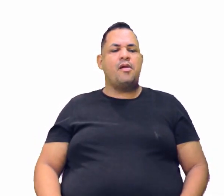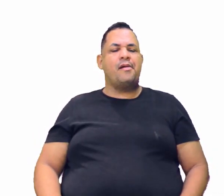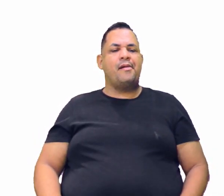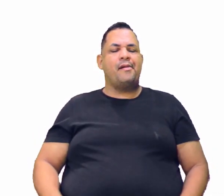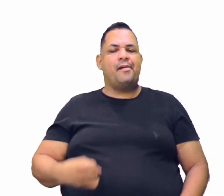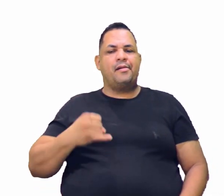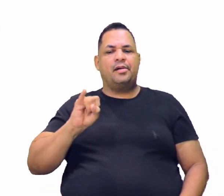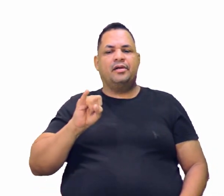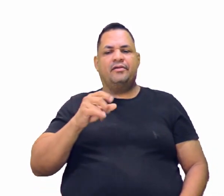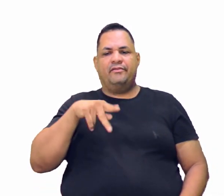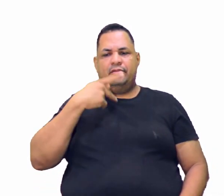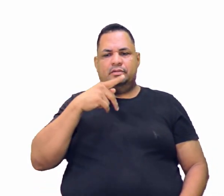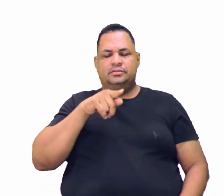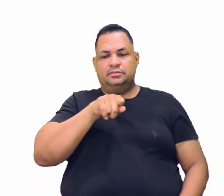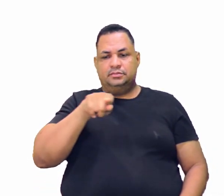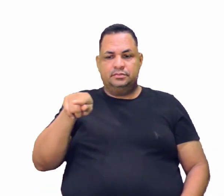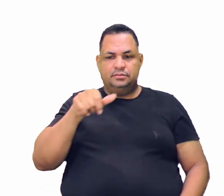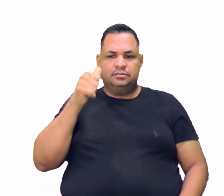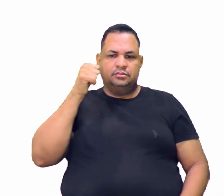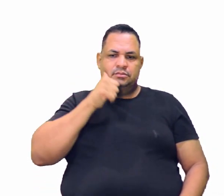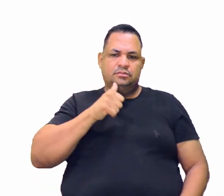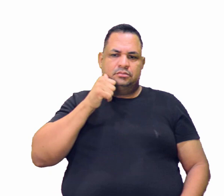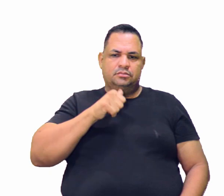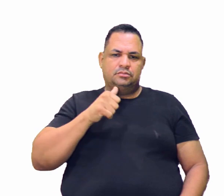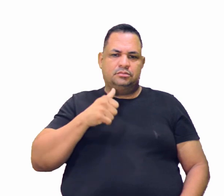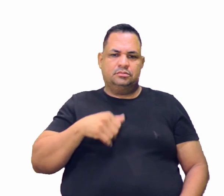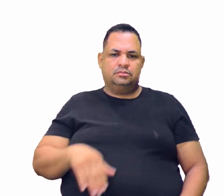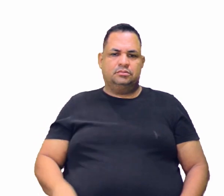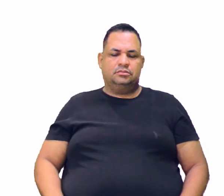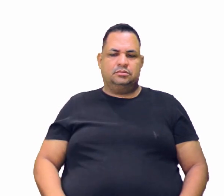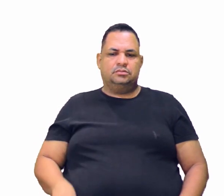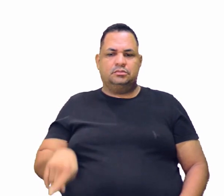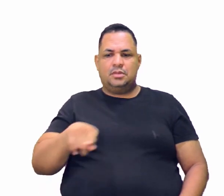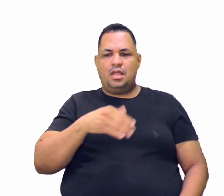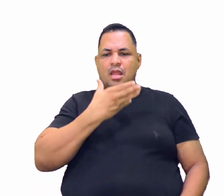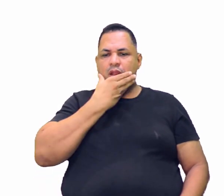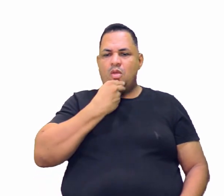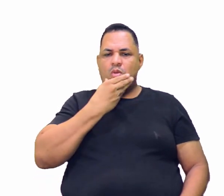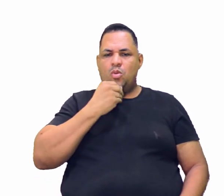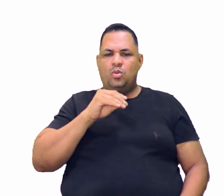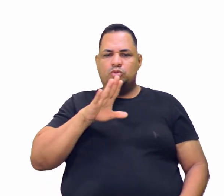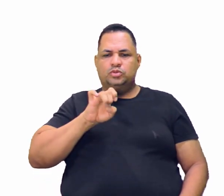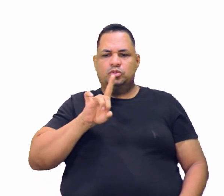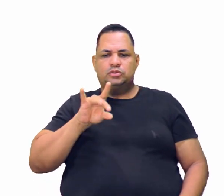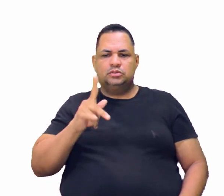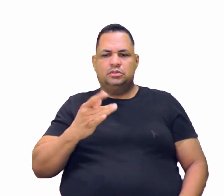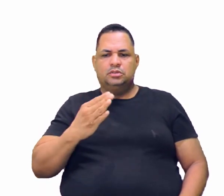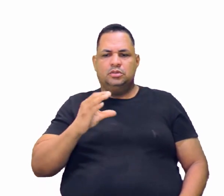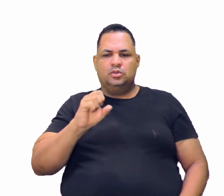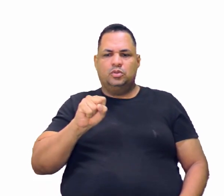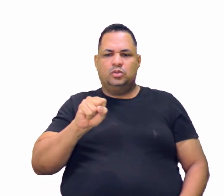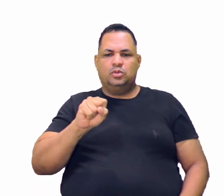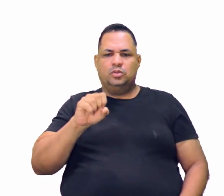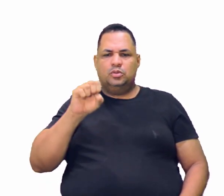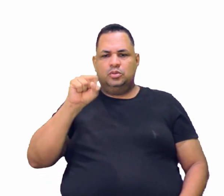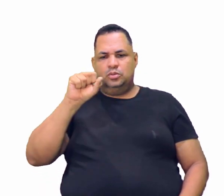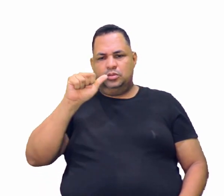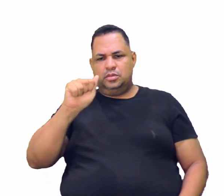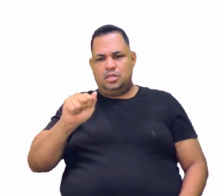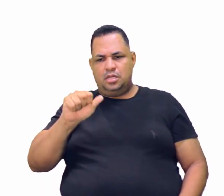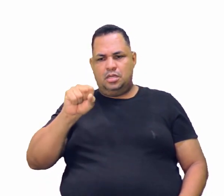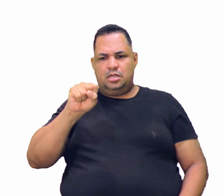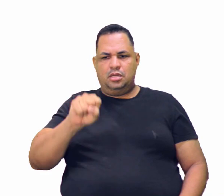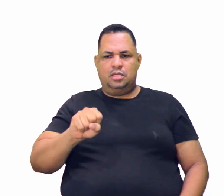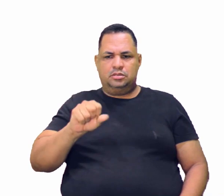eu falo elas, sozinhas. Se eu falo eles, sozinhos. Então, o